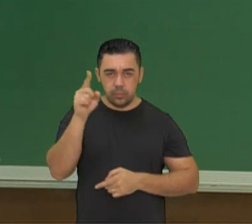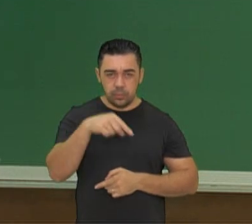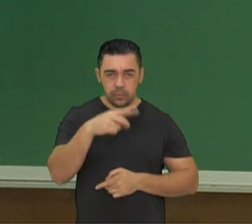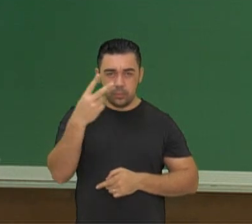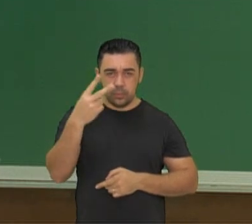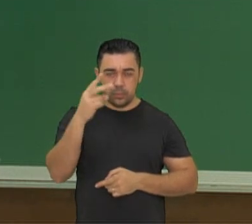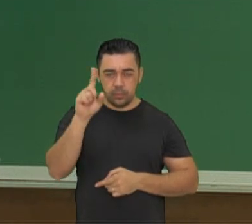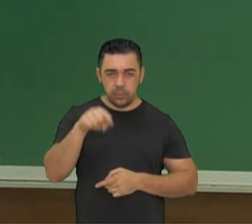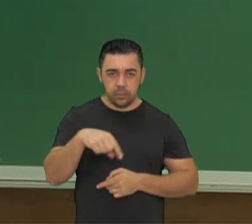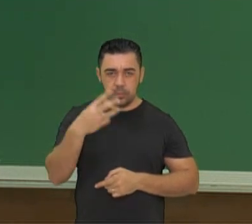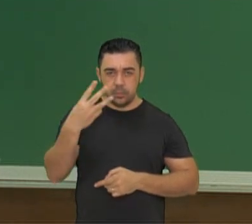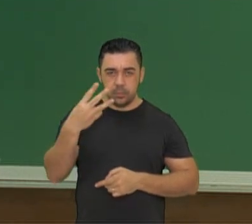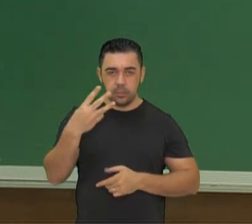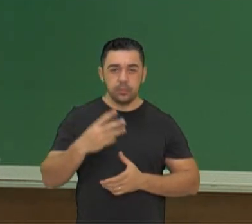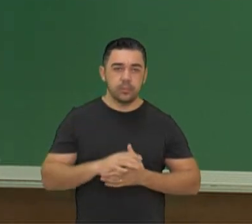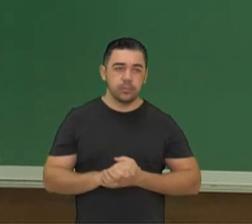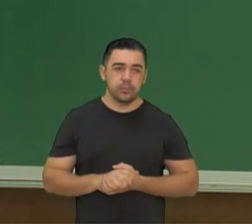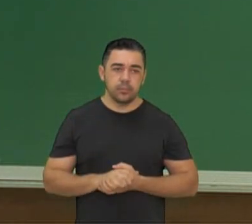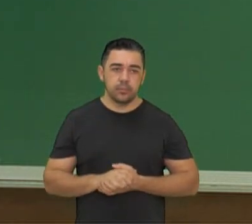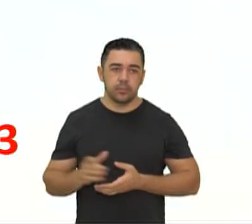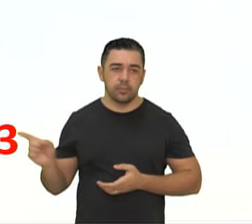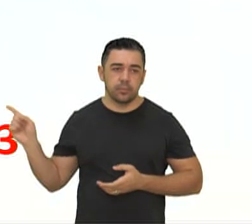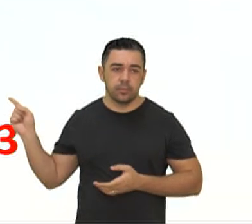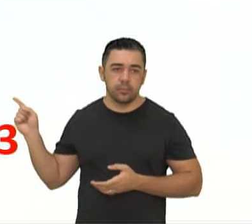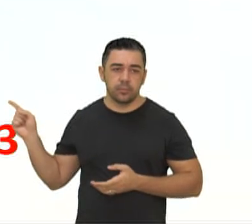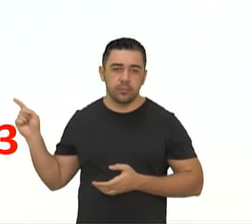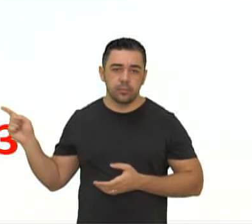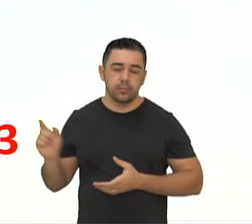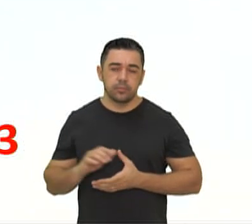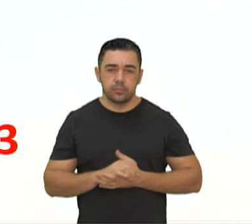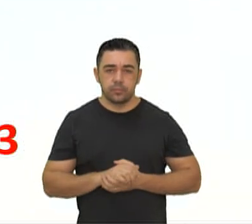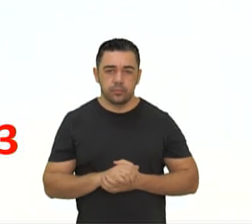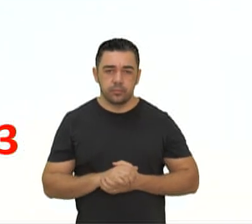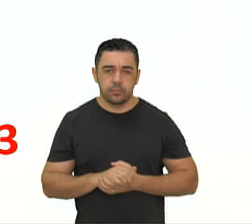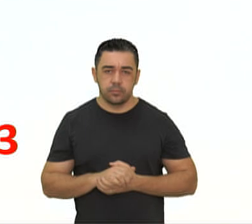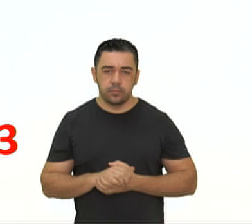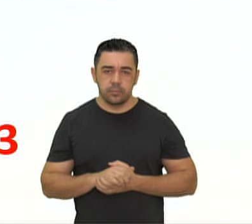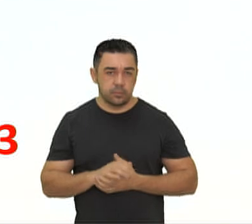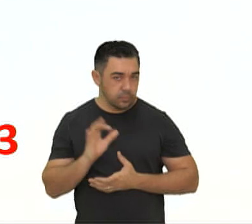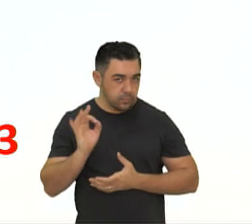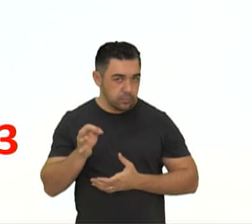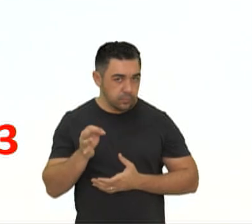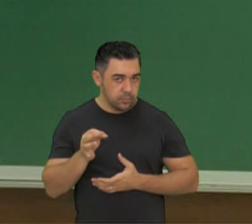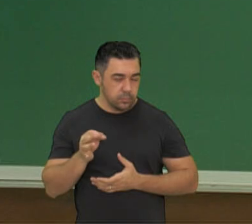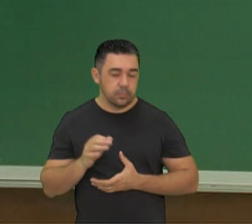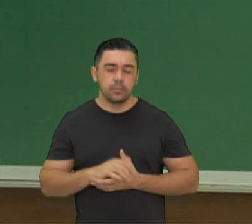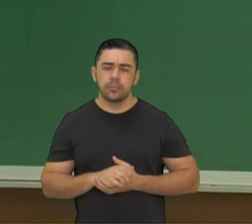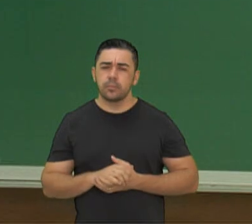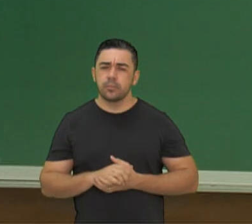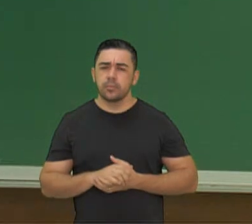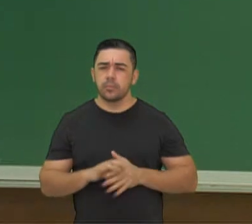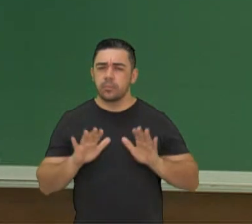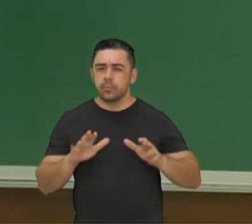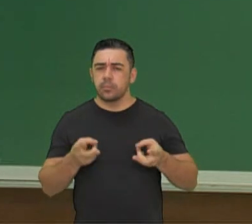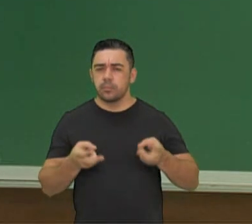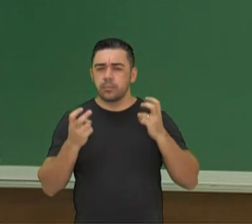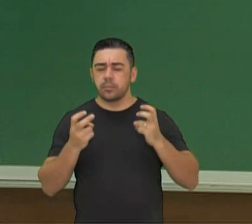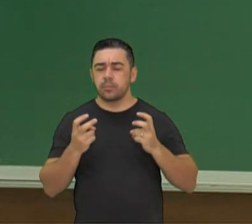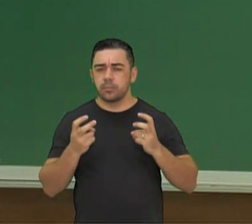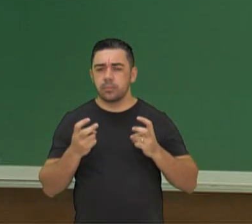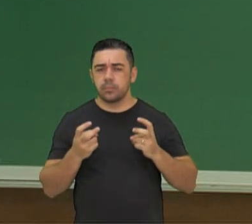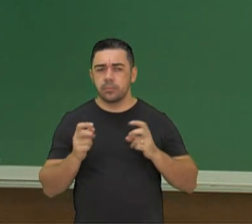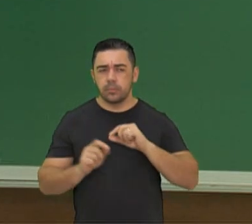1, com esse 2 e com esse aqui 3. Então tá ali. Certo? Agora note uma coisa importante,